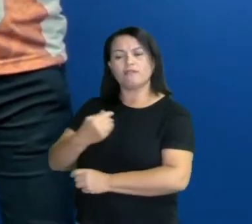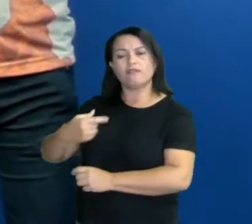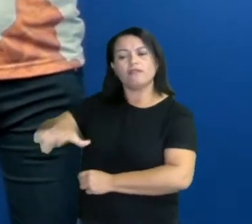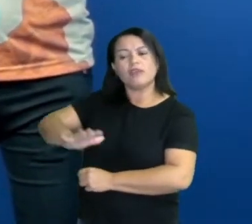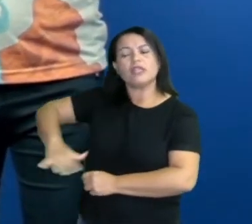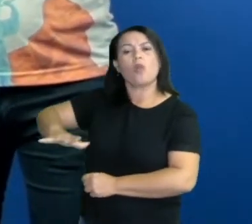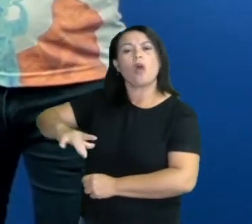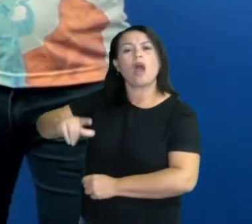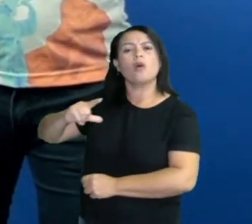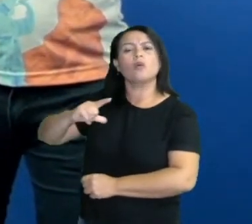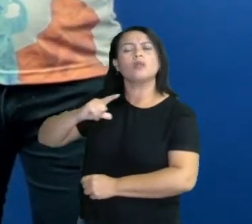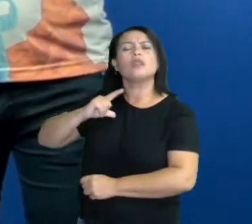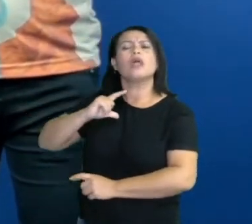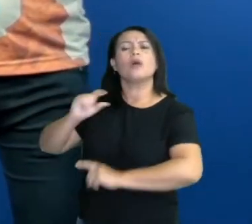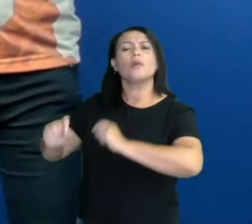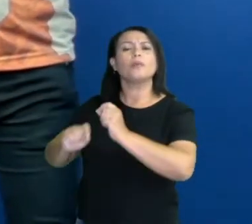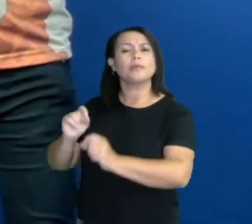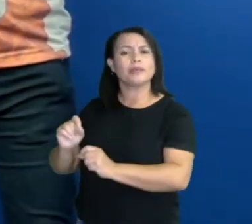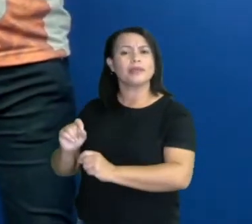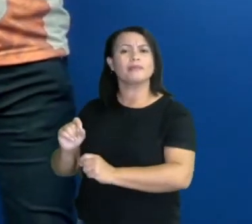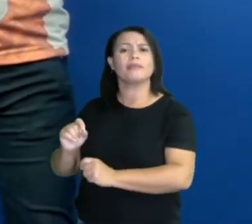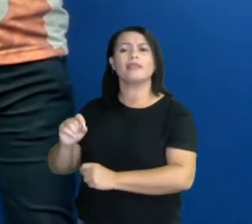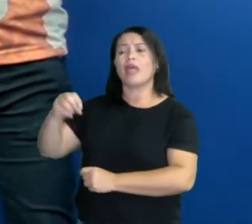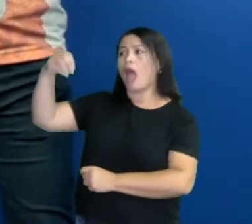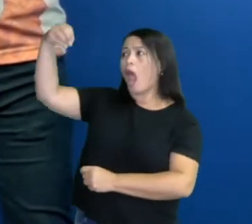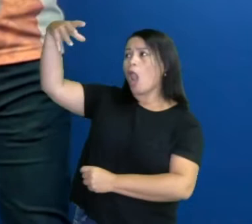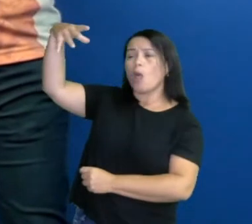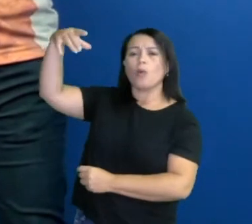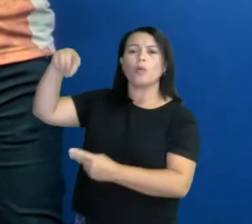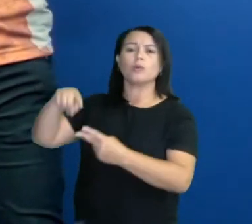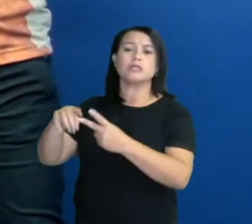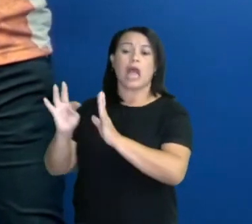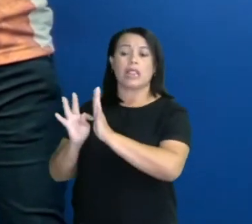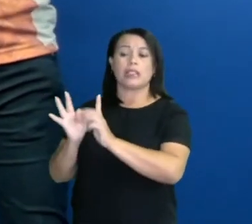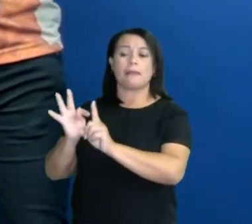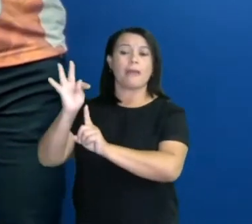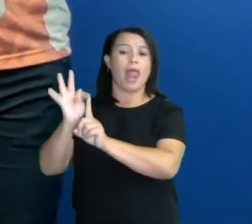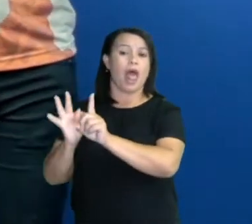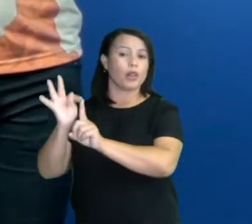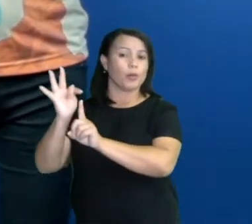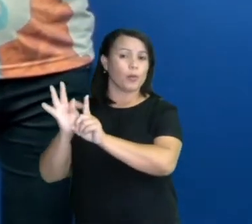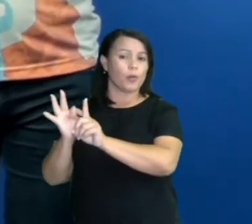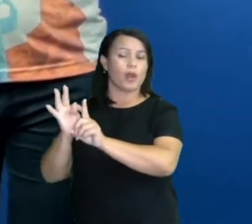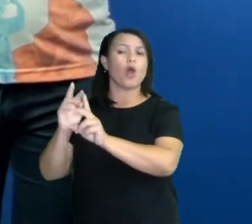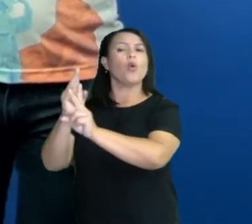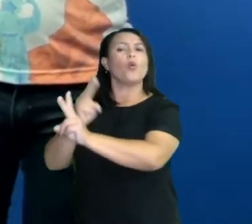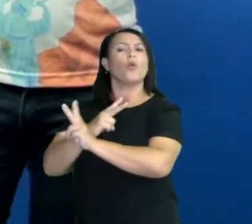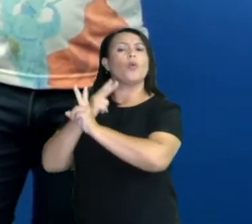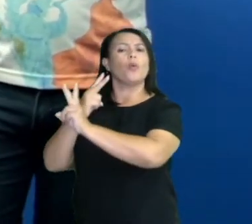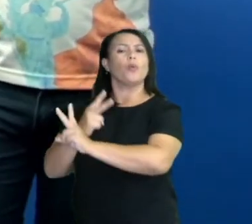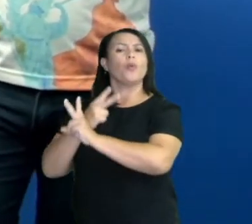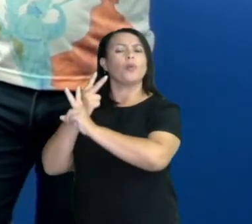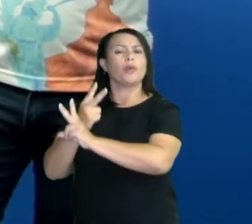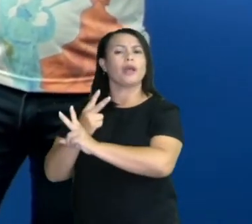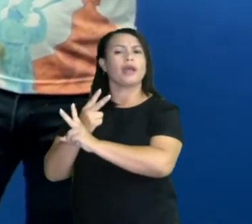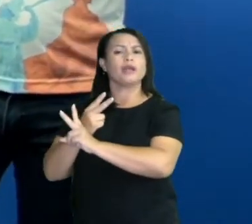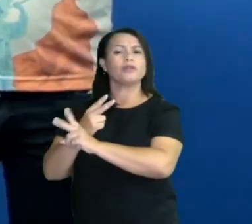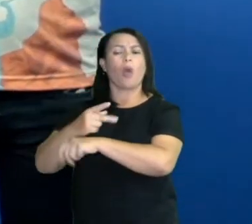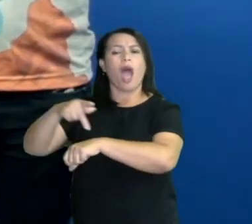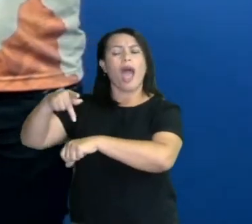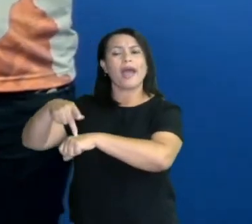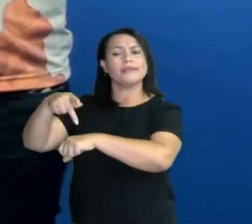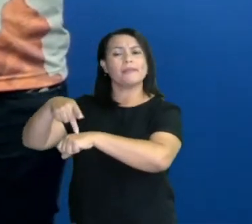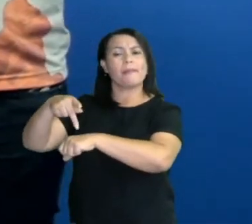Então, fatores abióticos são a luz, a temperatura, o vento, as